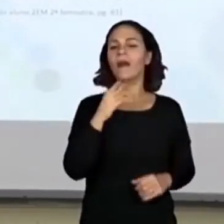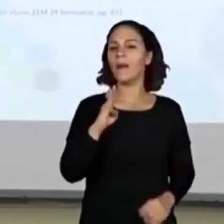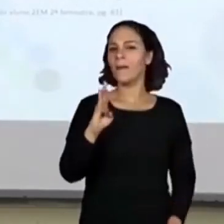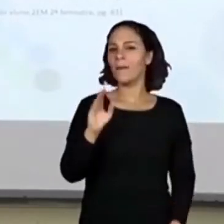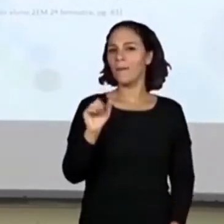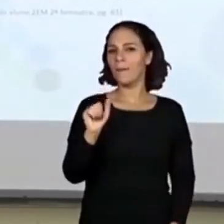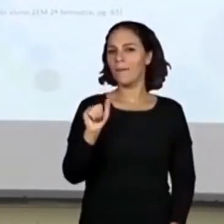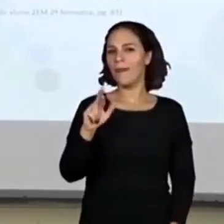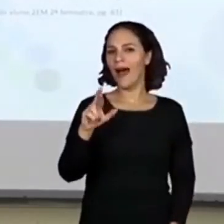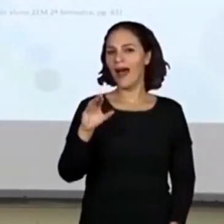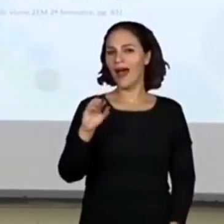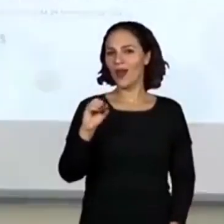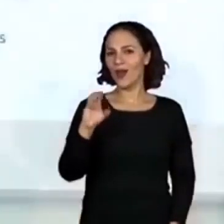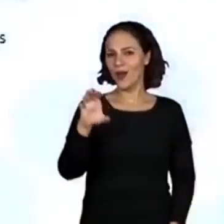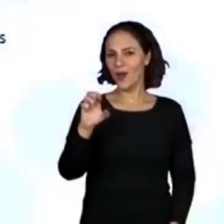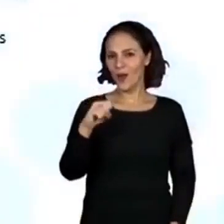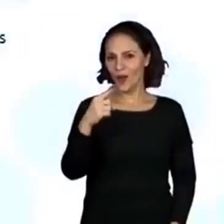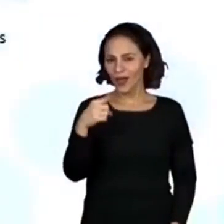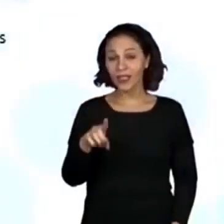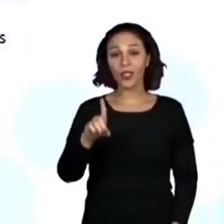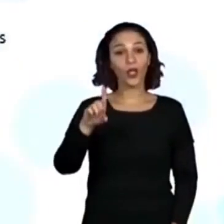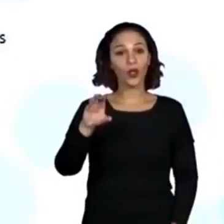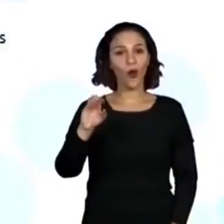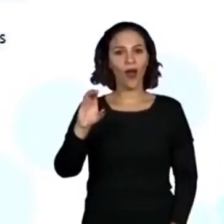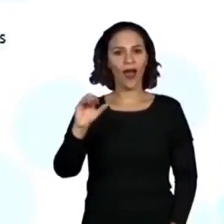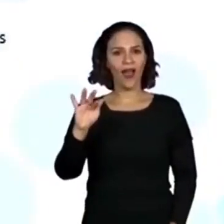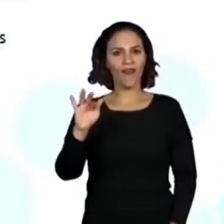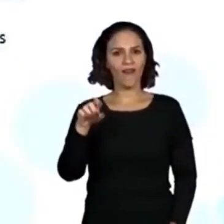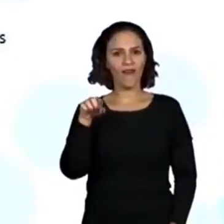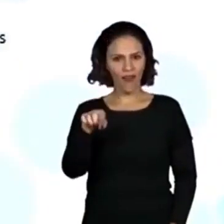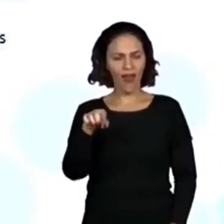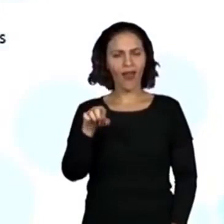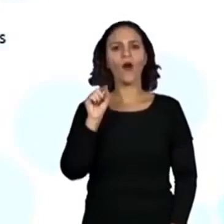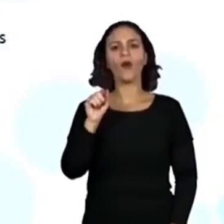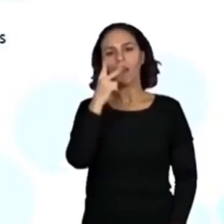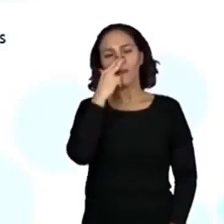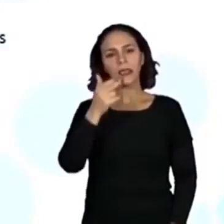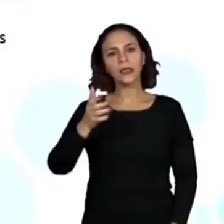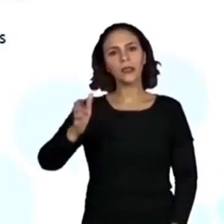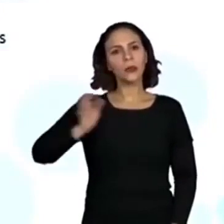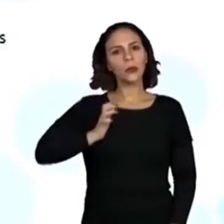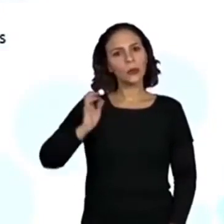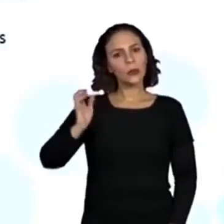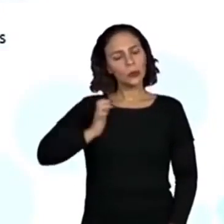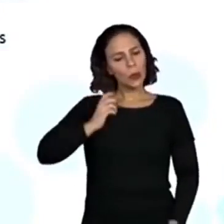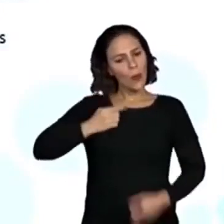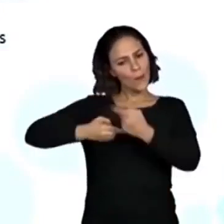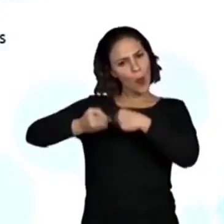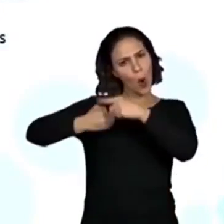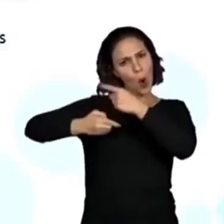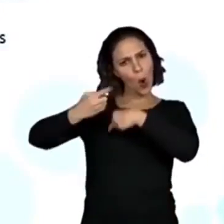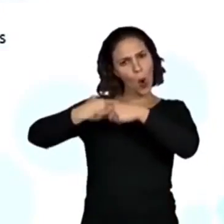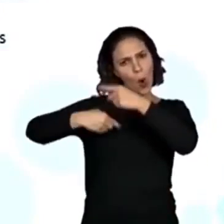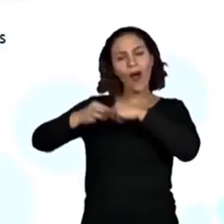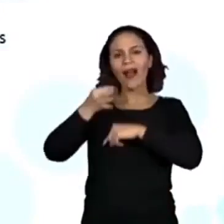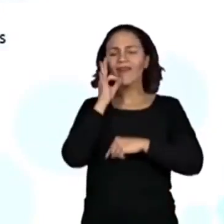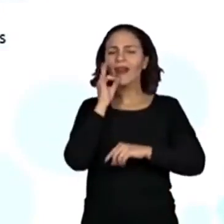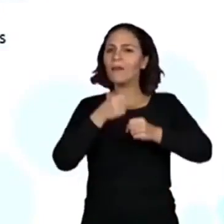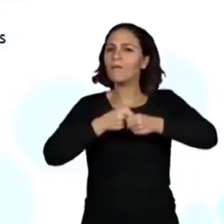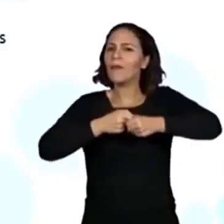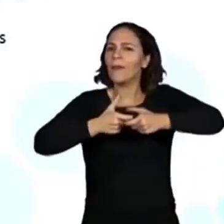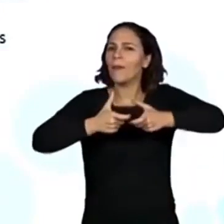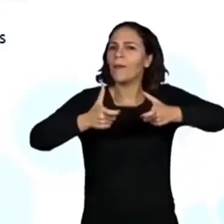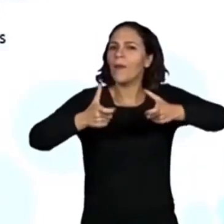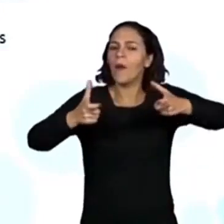café, eles passaram a acumular muito capital e o café começou a se desenvolver,